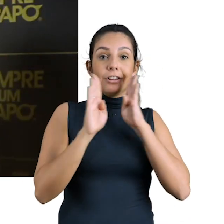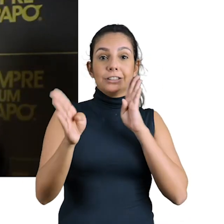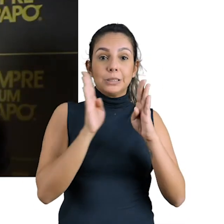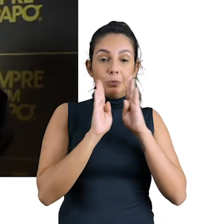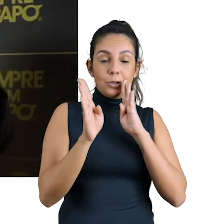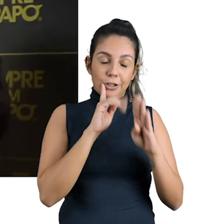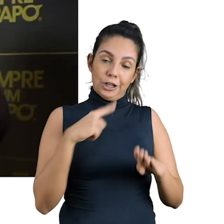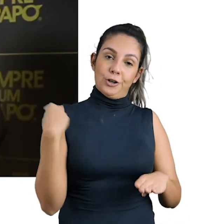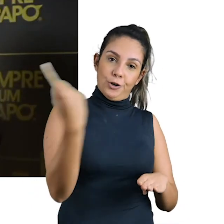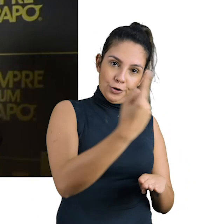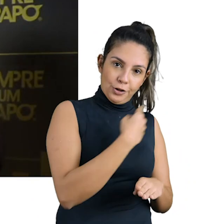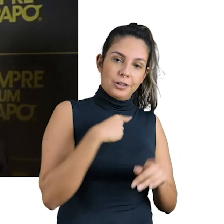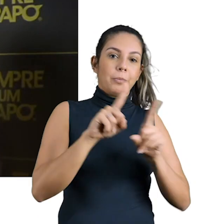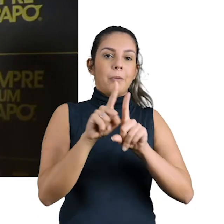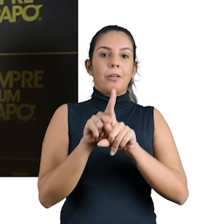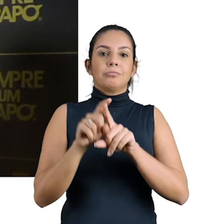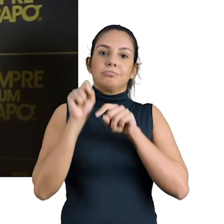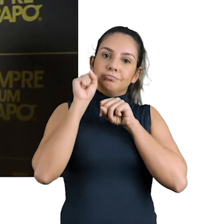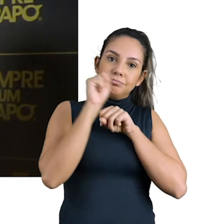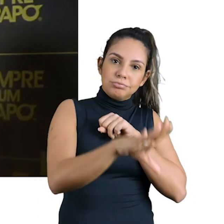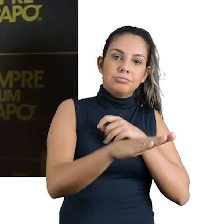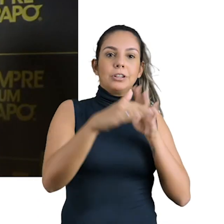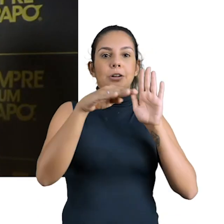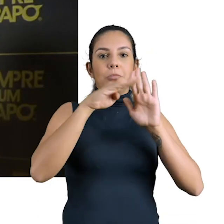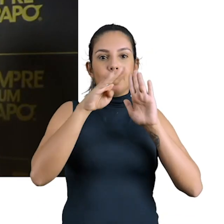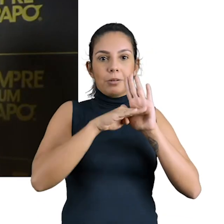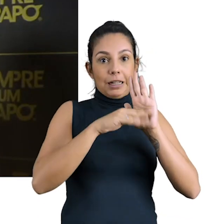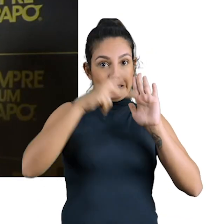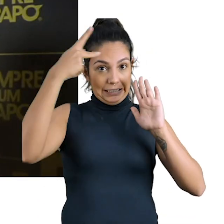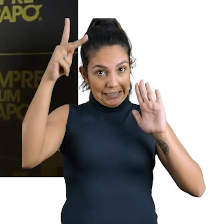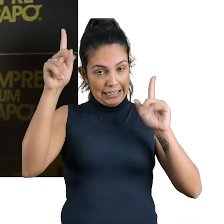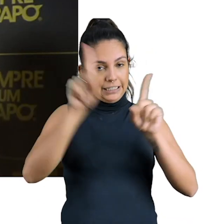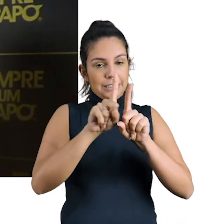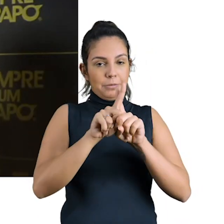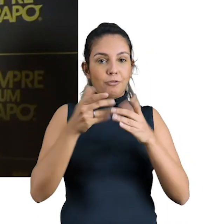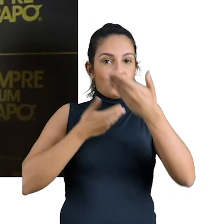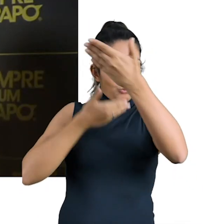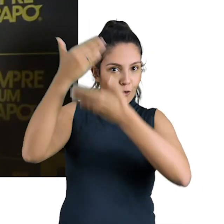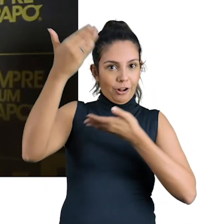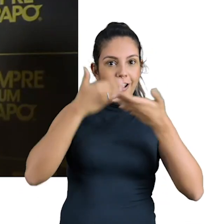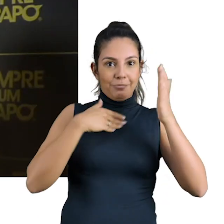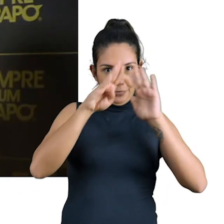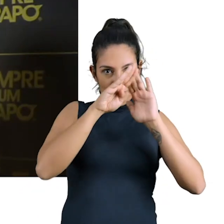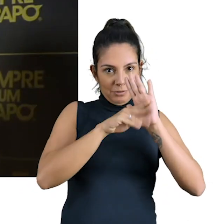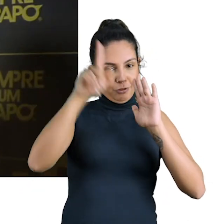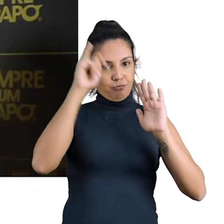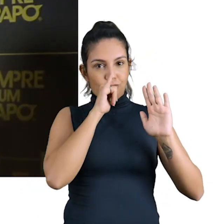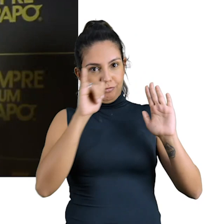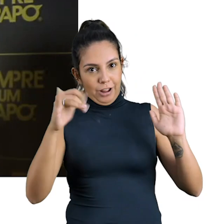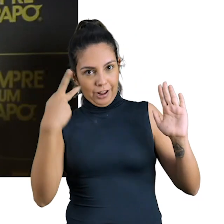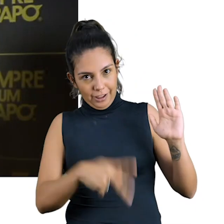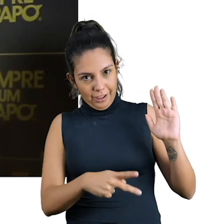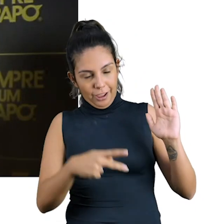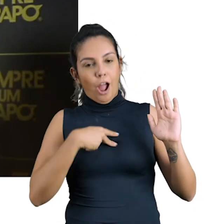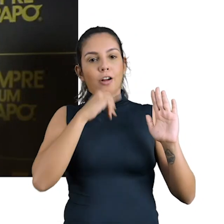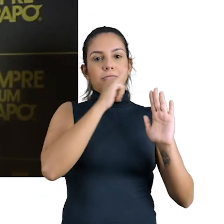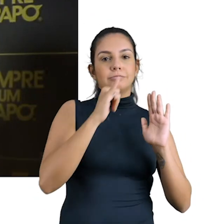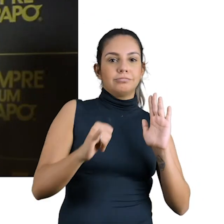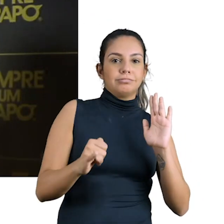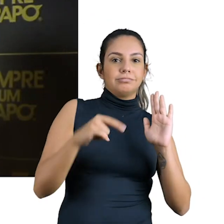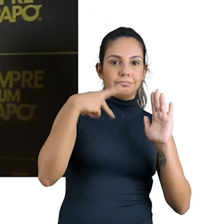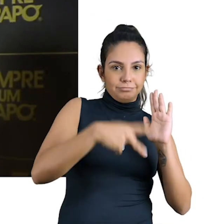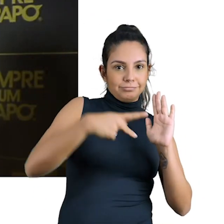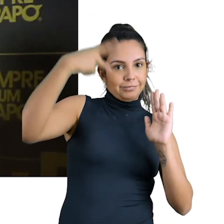Facebook. E nós vamos transmitir a programação deles. Amanhã, inclusive, a gente começa com o escritor